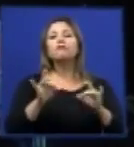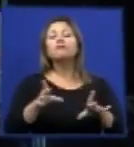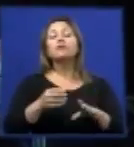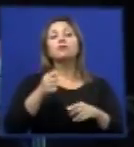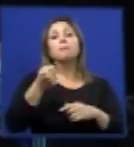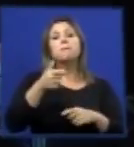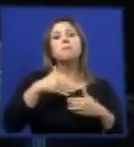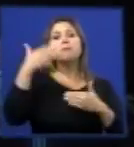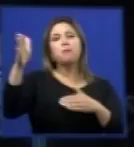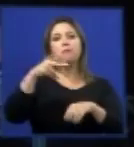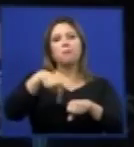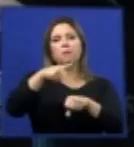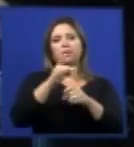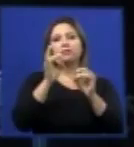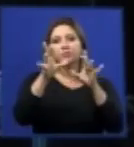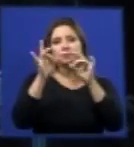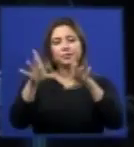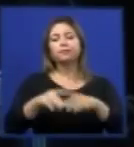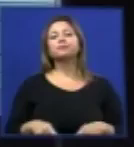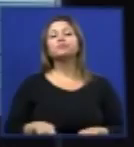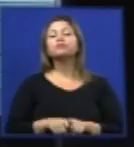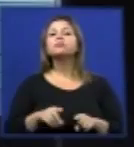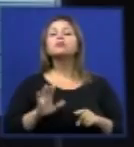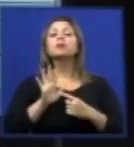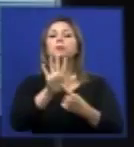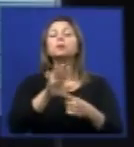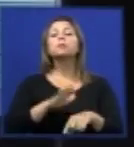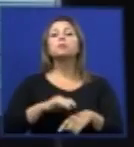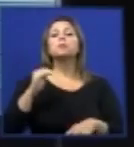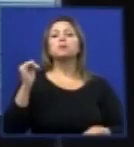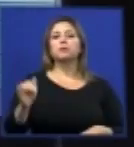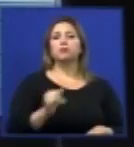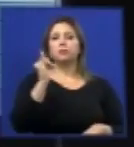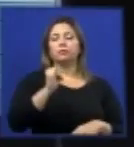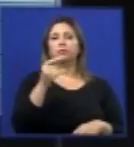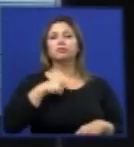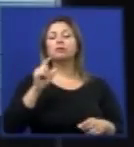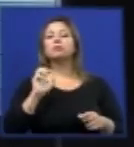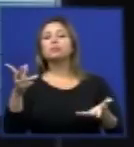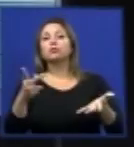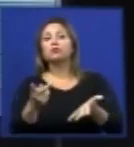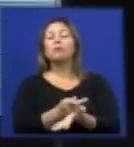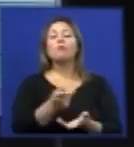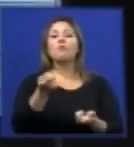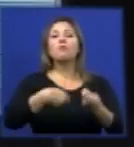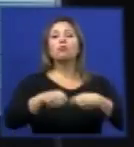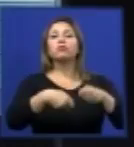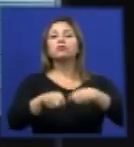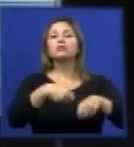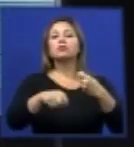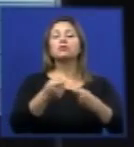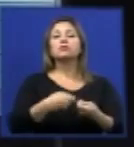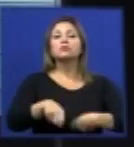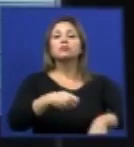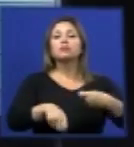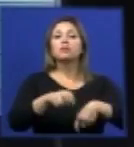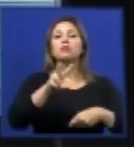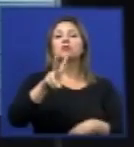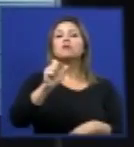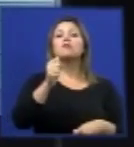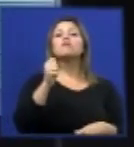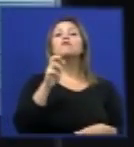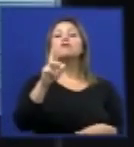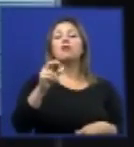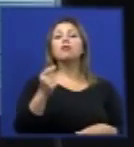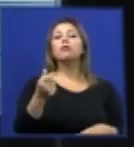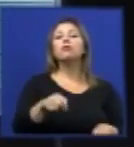importante no que se refere a a esse mercado é o impacto dos preços nas importações em outras palavras